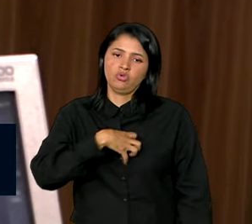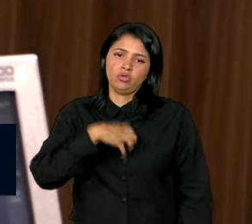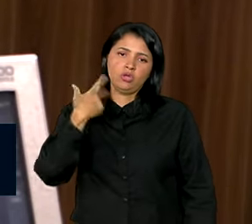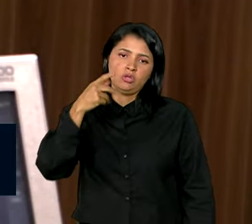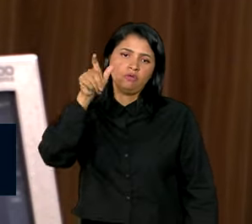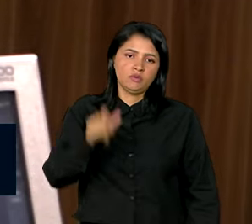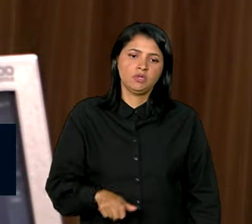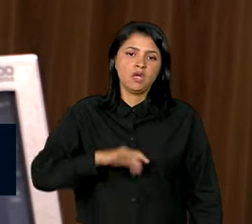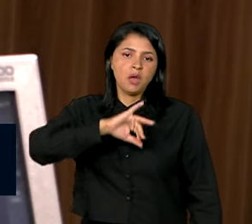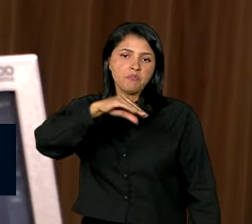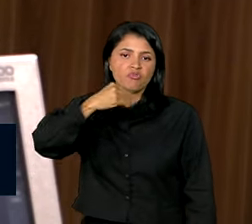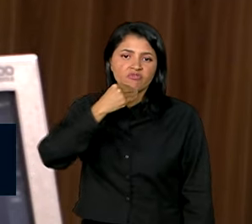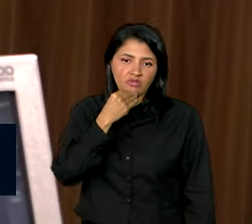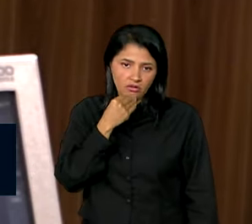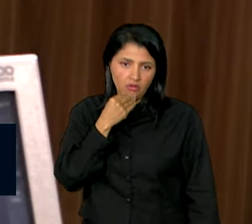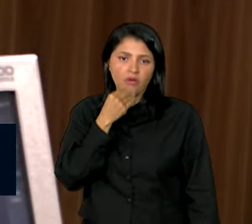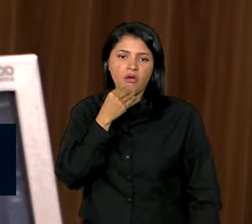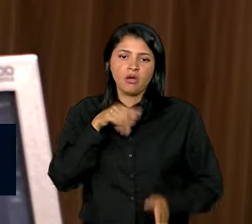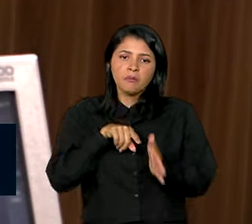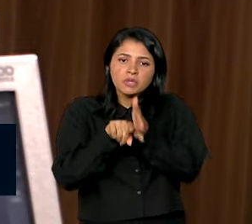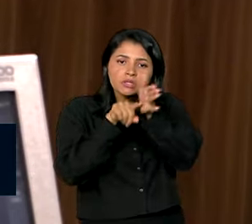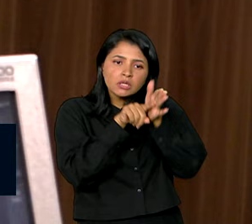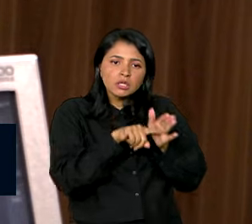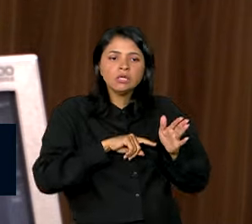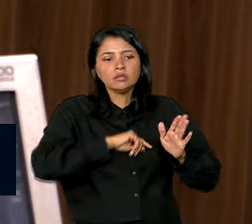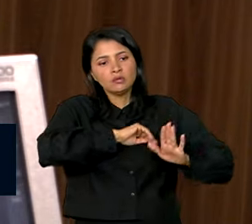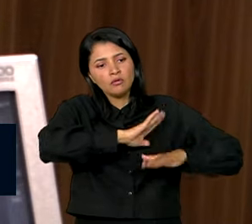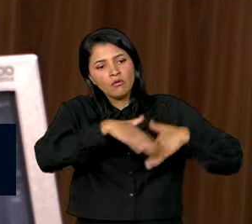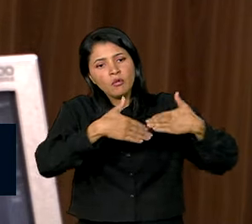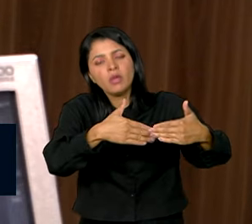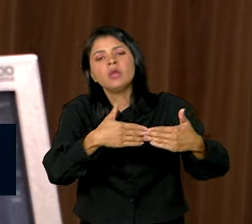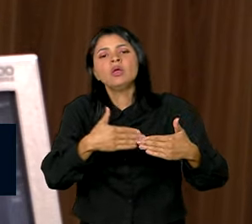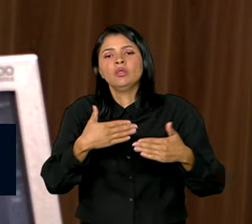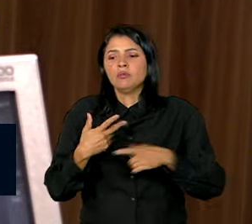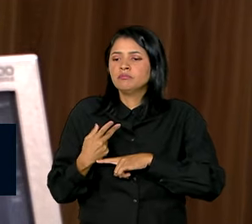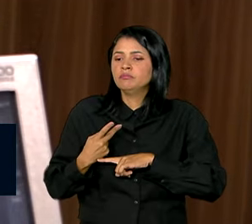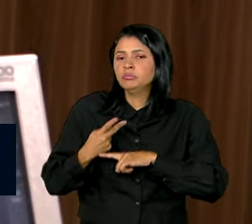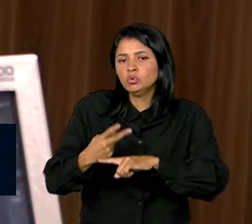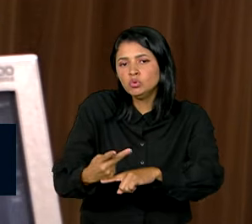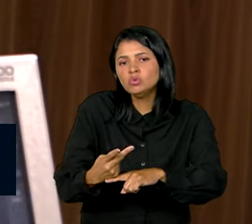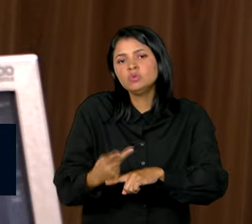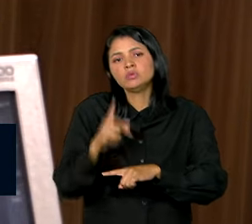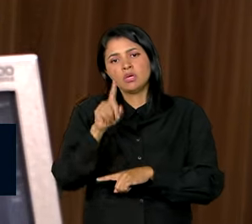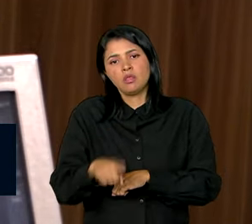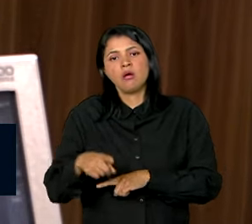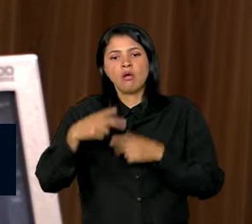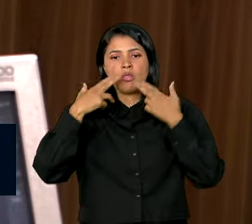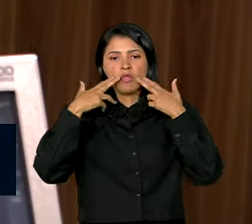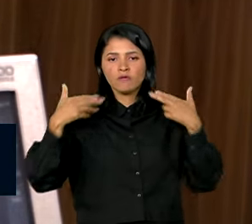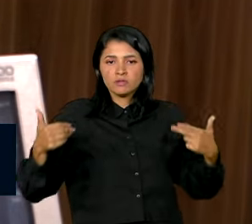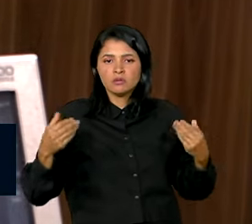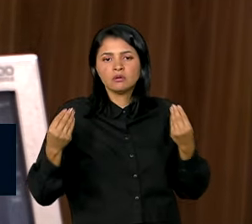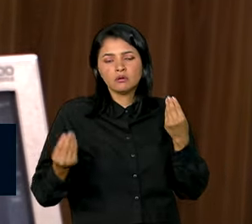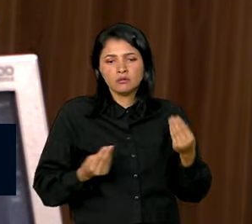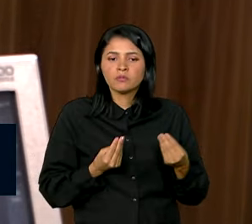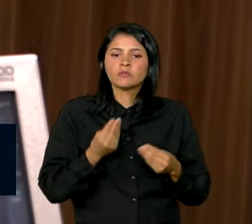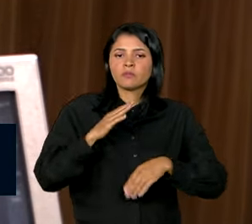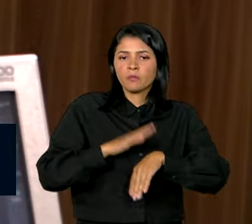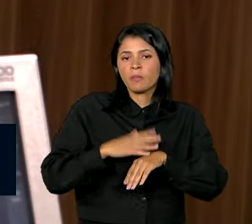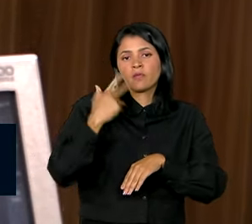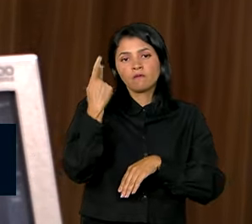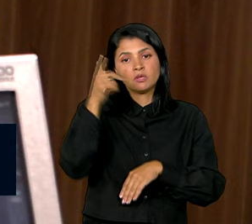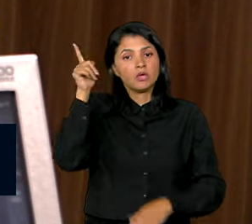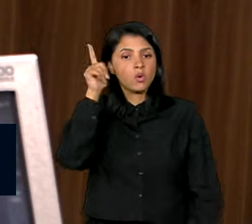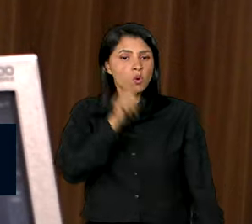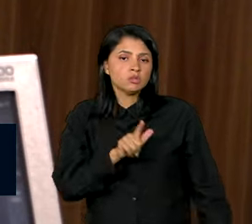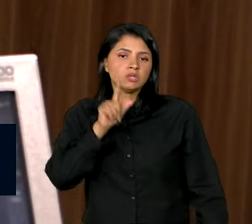você aproveitar mais a pesquisa, o desenvolvimento, a busca, né, da inovação. É quando você